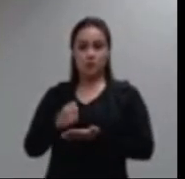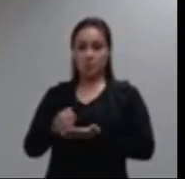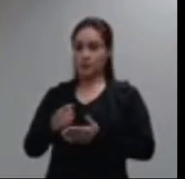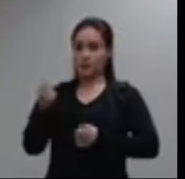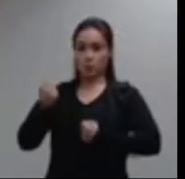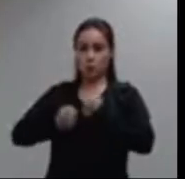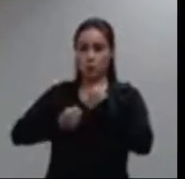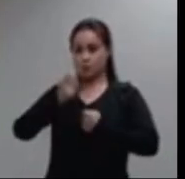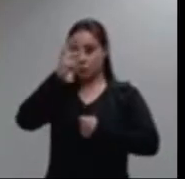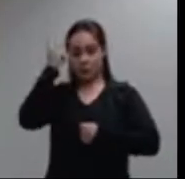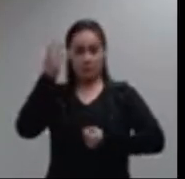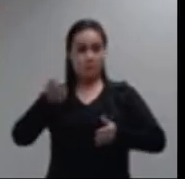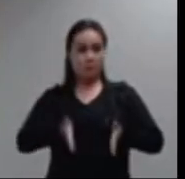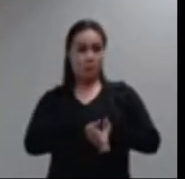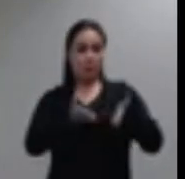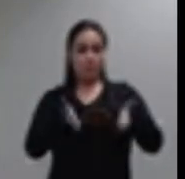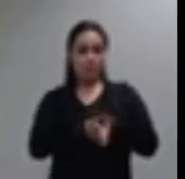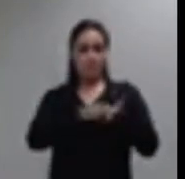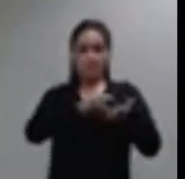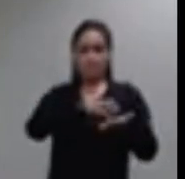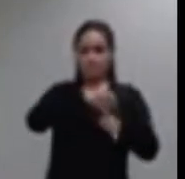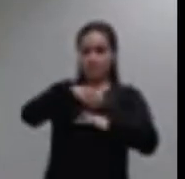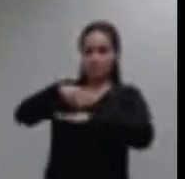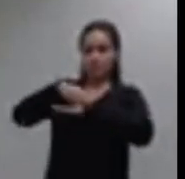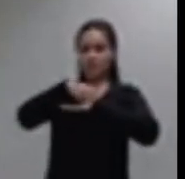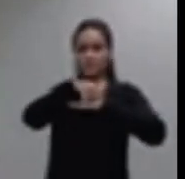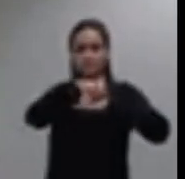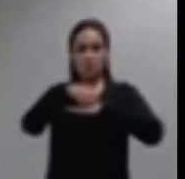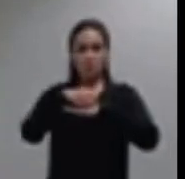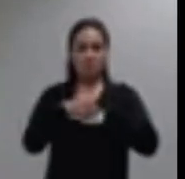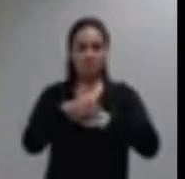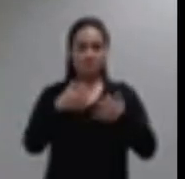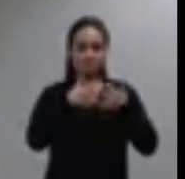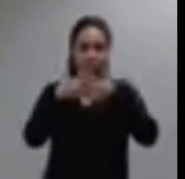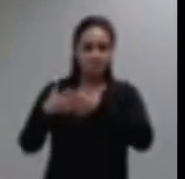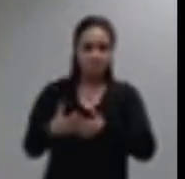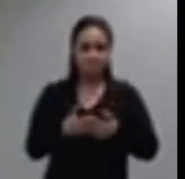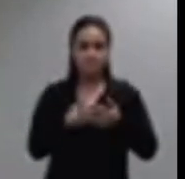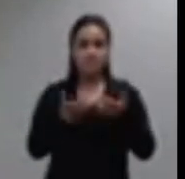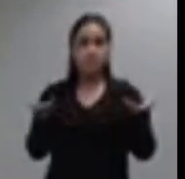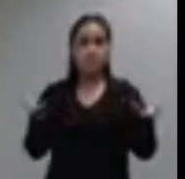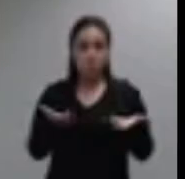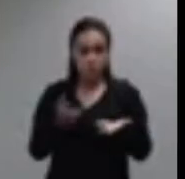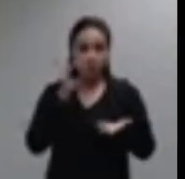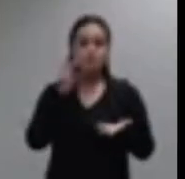transportar caminhões, como hoje vimos aqui, uma tonelada.